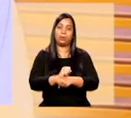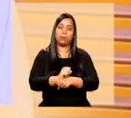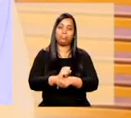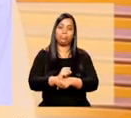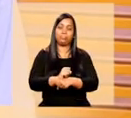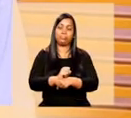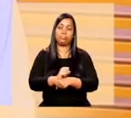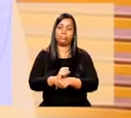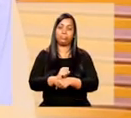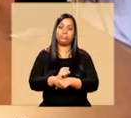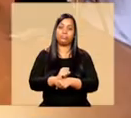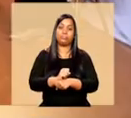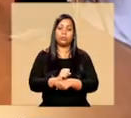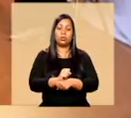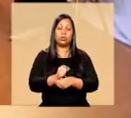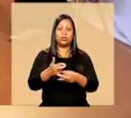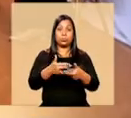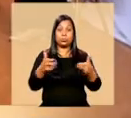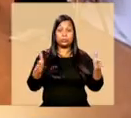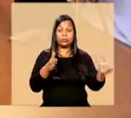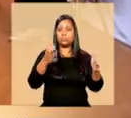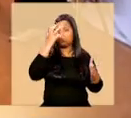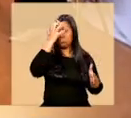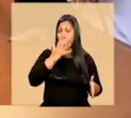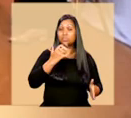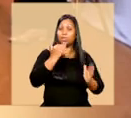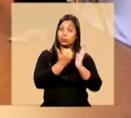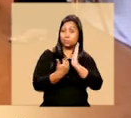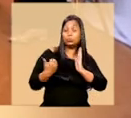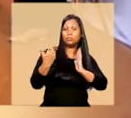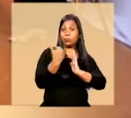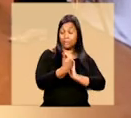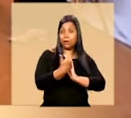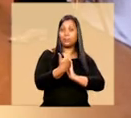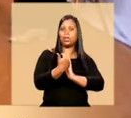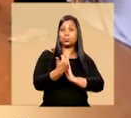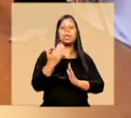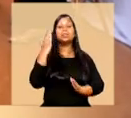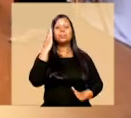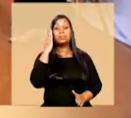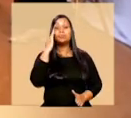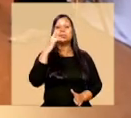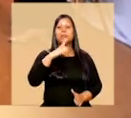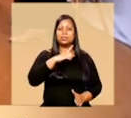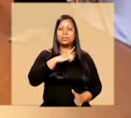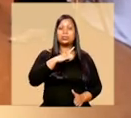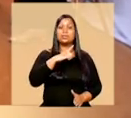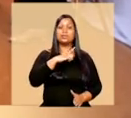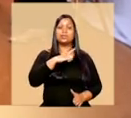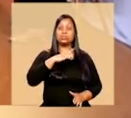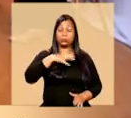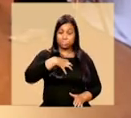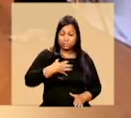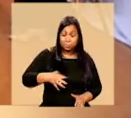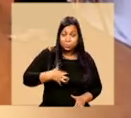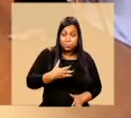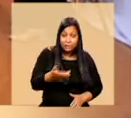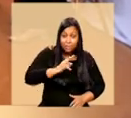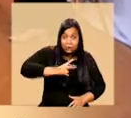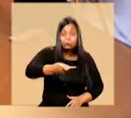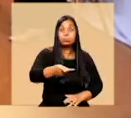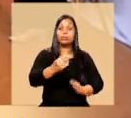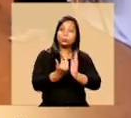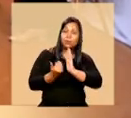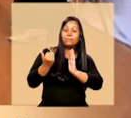precisa parar. Foram duas situações muito sérias a serem superadas. Superei. Saber que tinha que ser transplantado